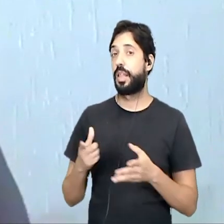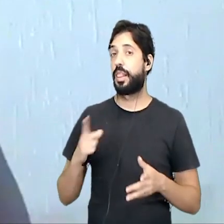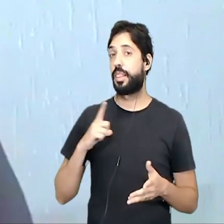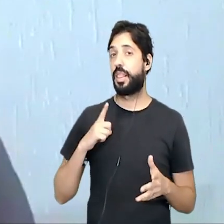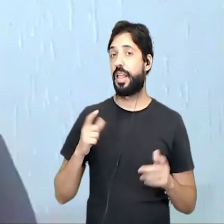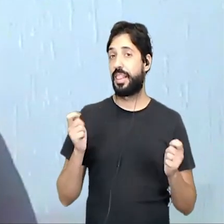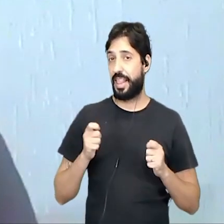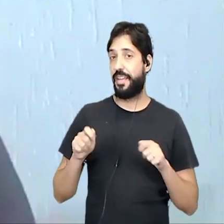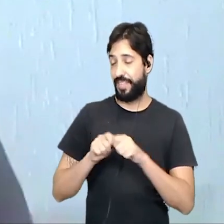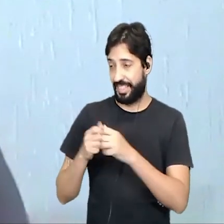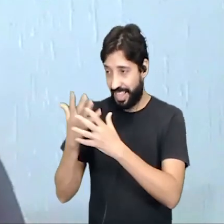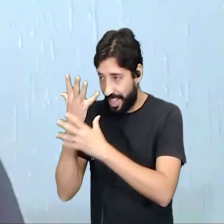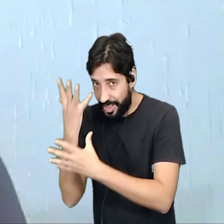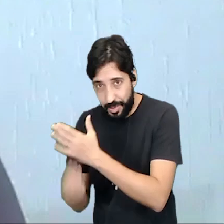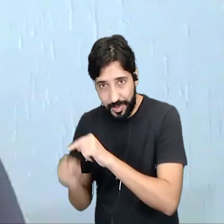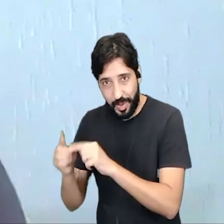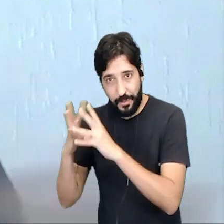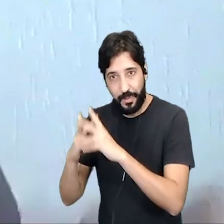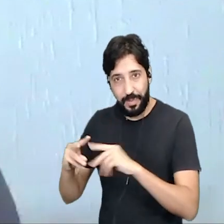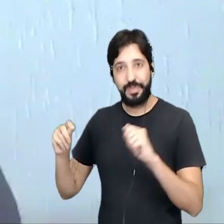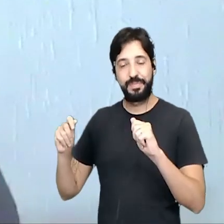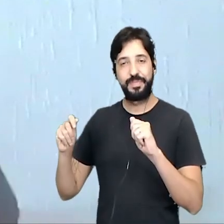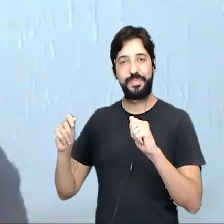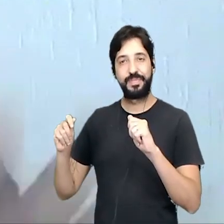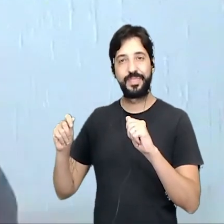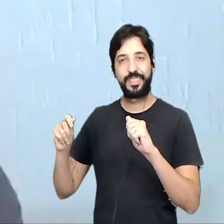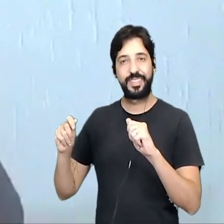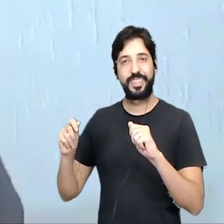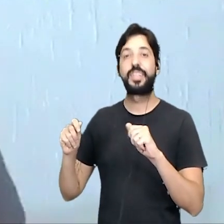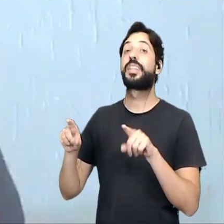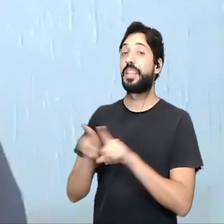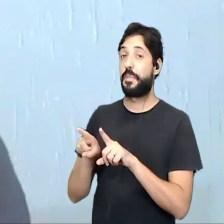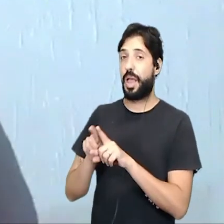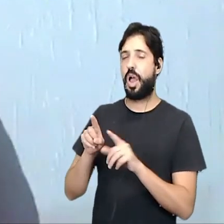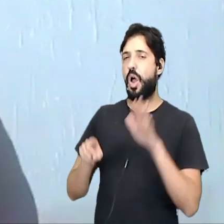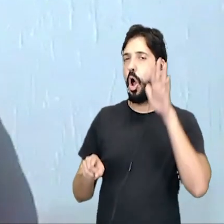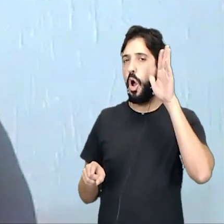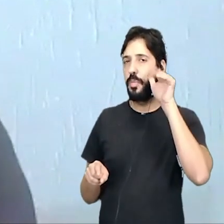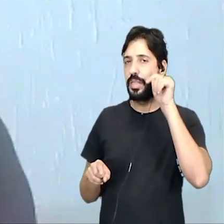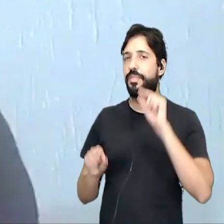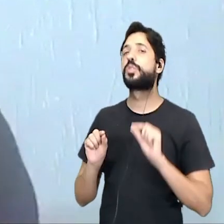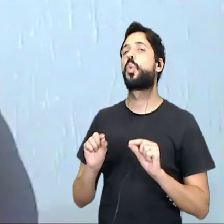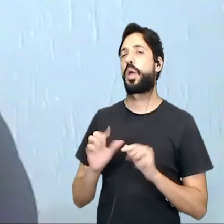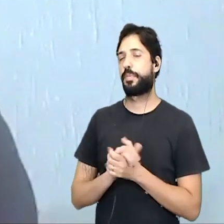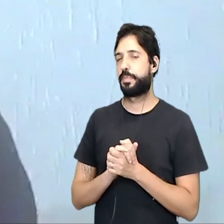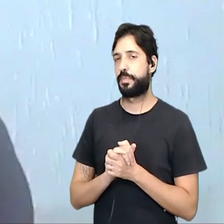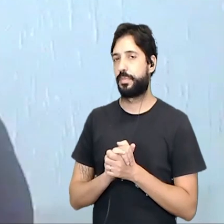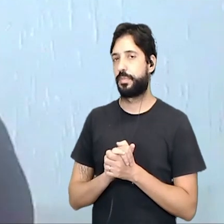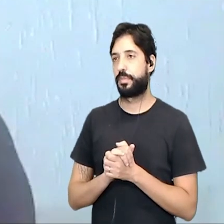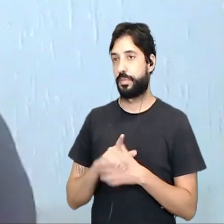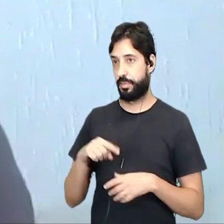gente ter considerado a possibilidade de fazer desaparecer em cena, a observação